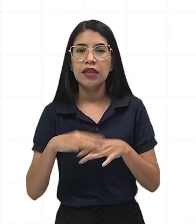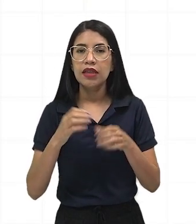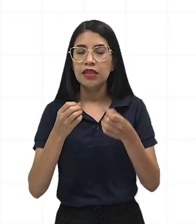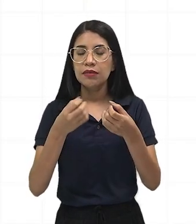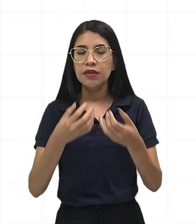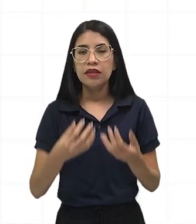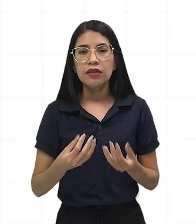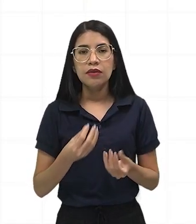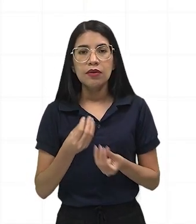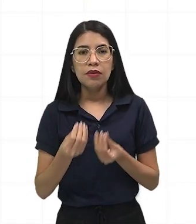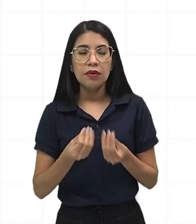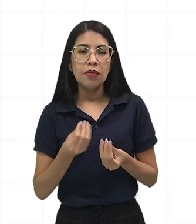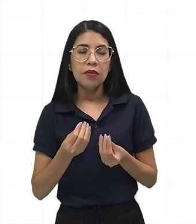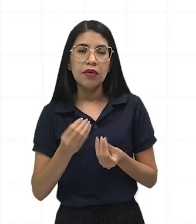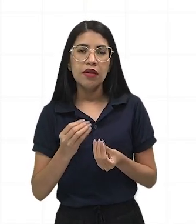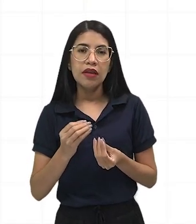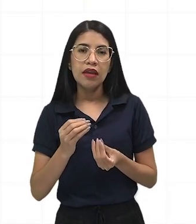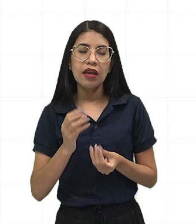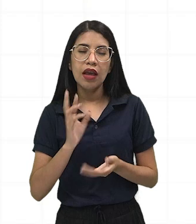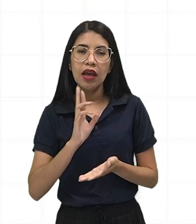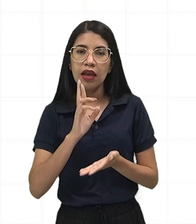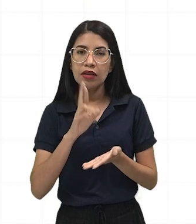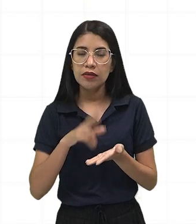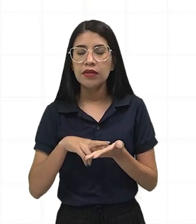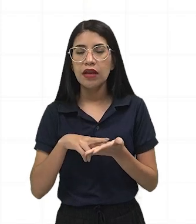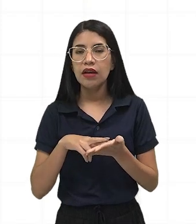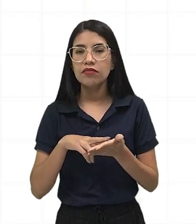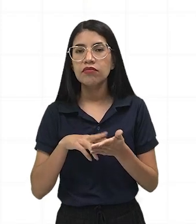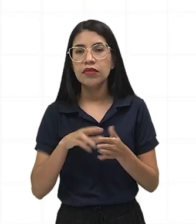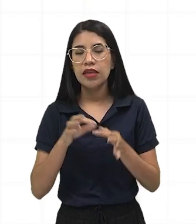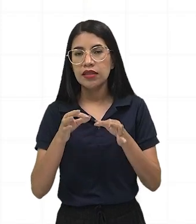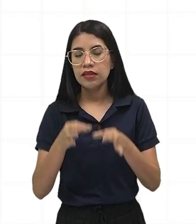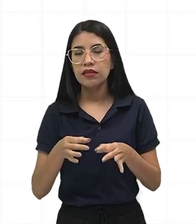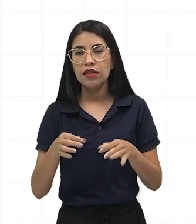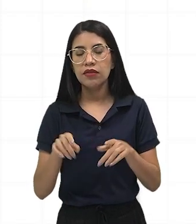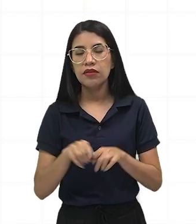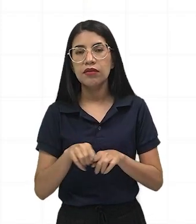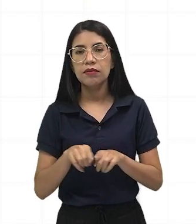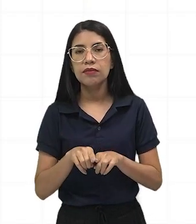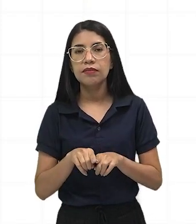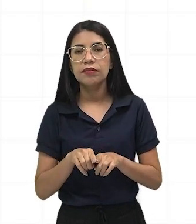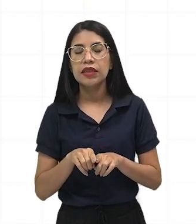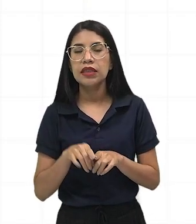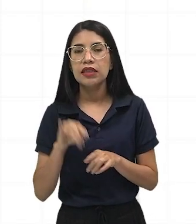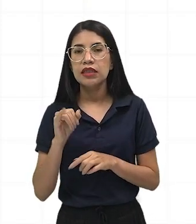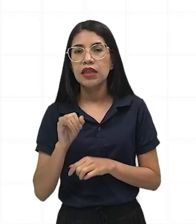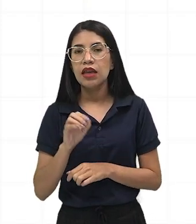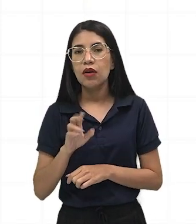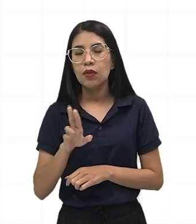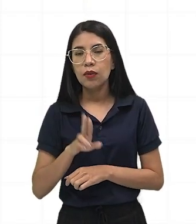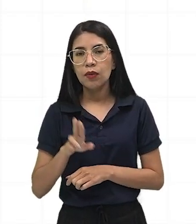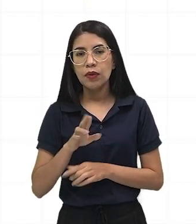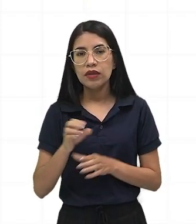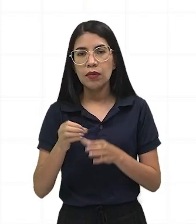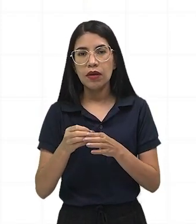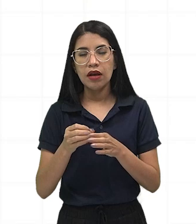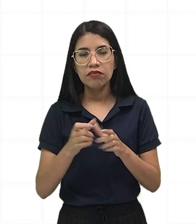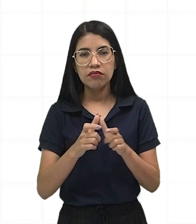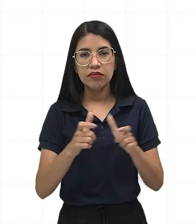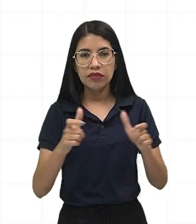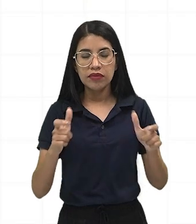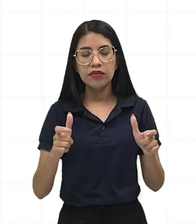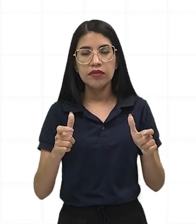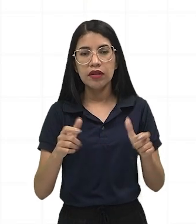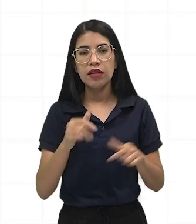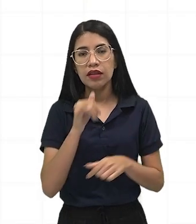dizendo realmente como que funcionam os resultados, a precisão dos resultados. Quando nós pegamos uma determinada população, eu dei o